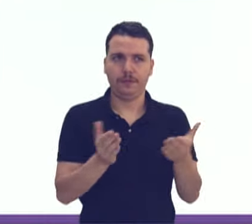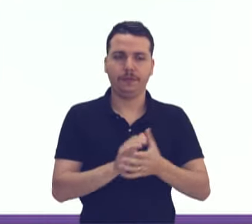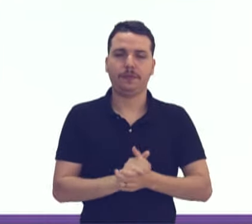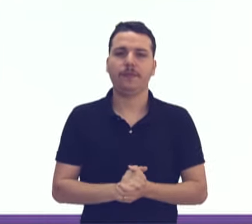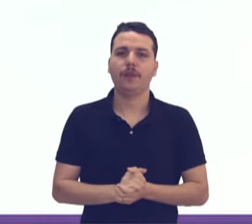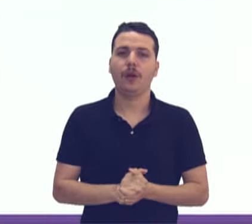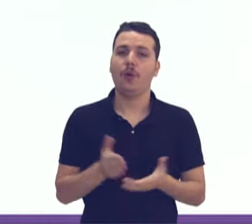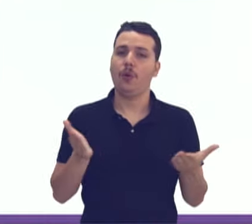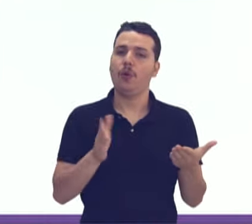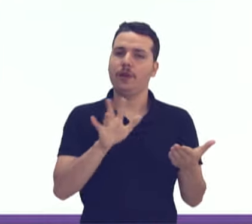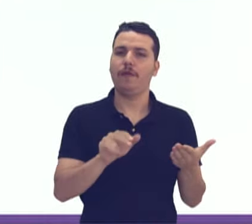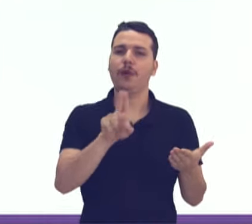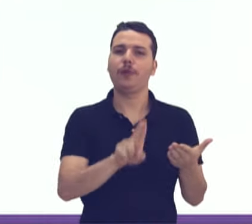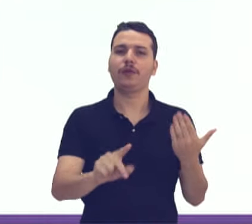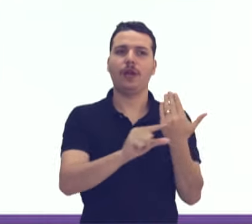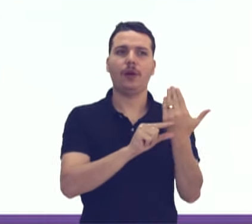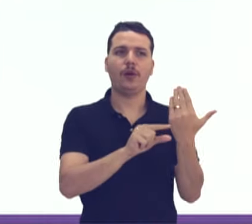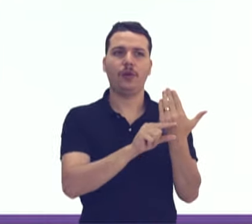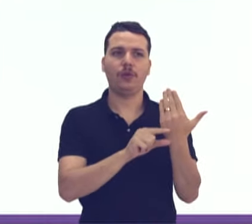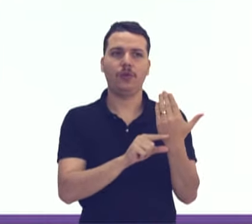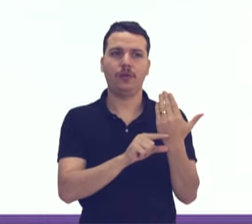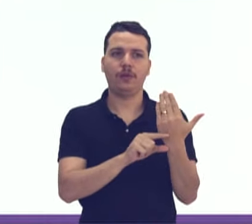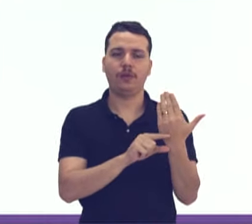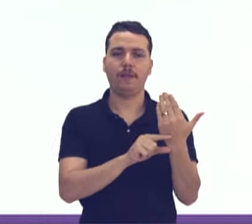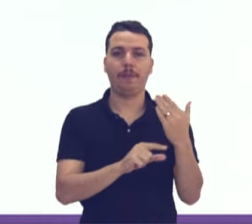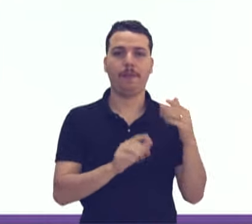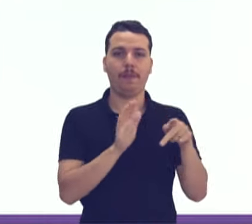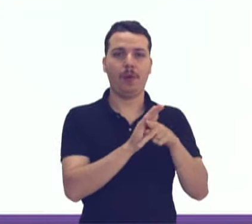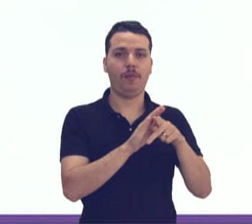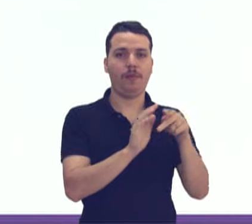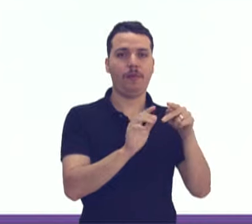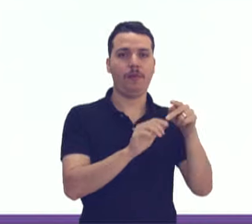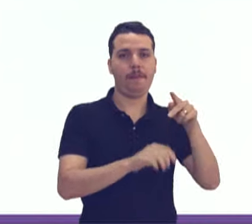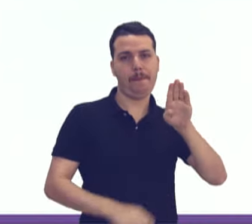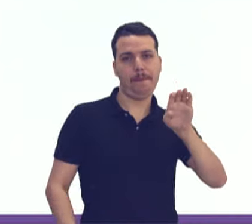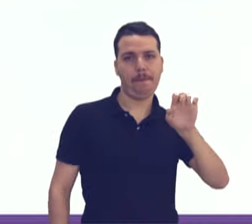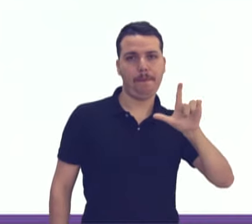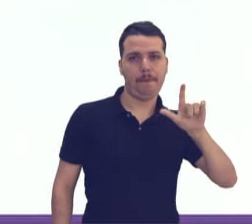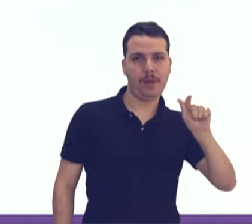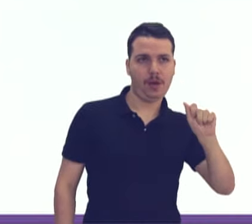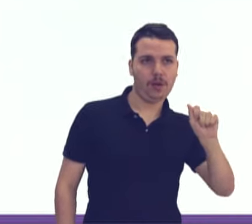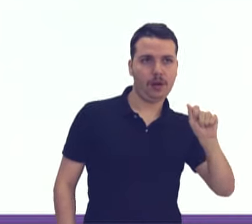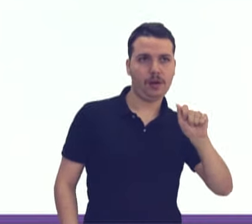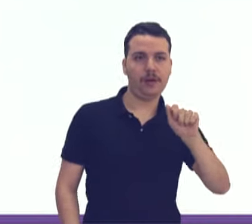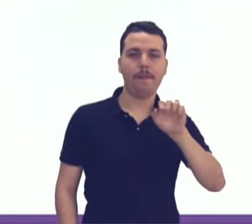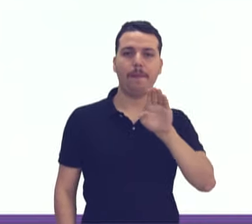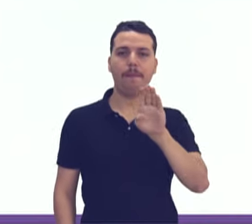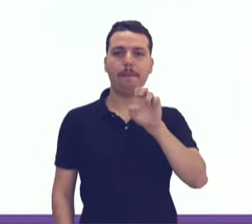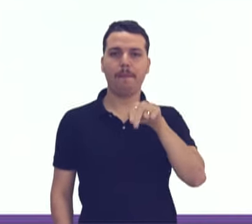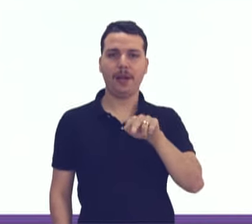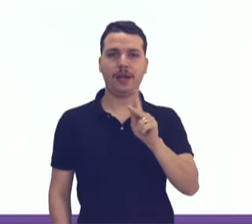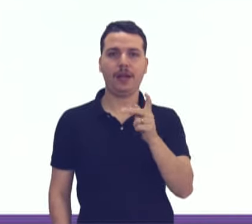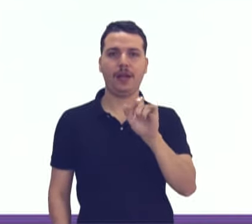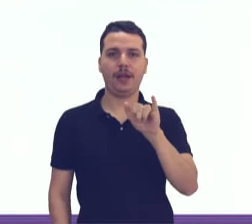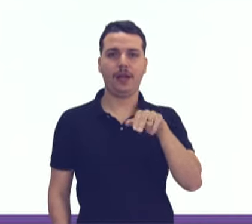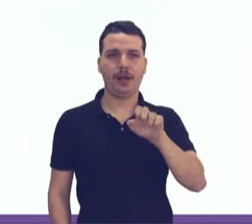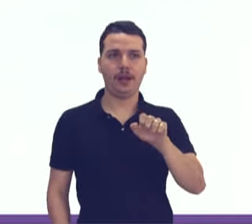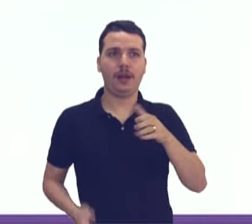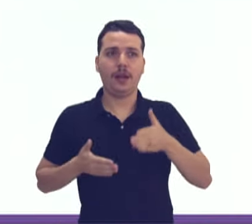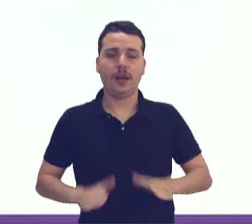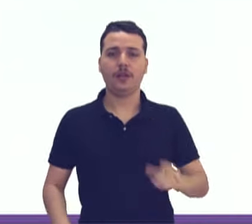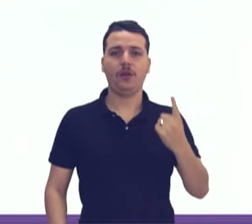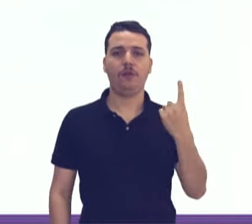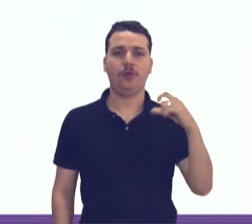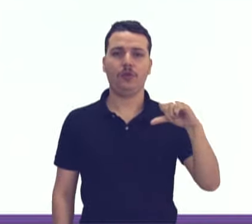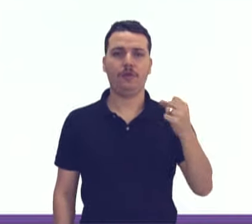trabalhar basicamente com artista belga chamado de bem m sério que nascer 1983 ele cria imagens